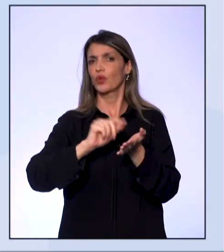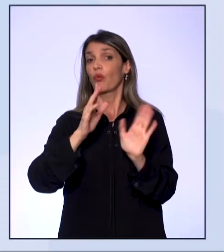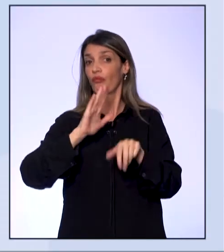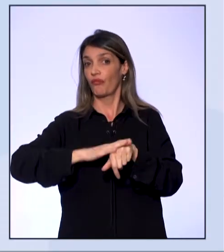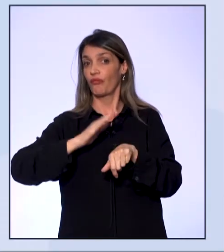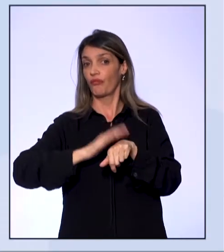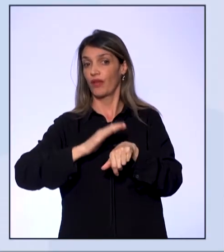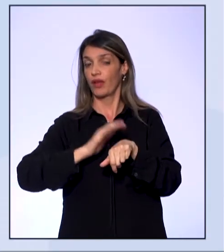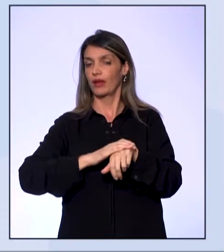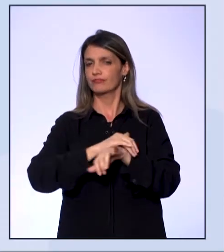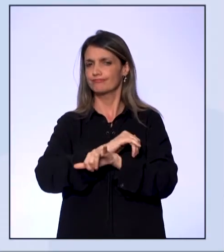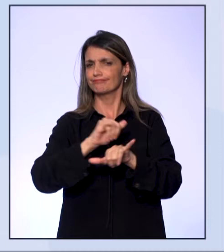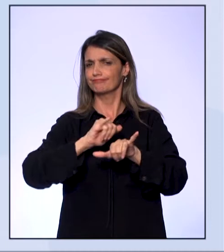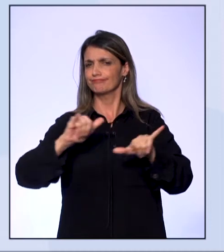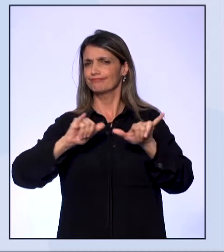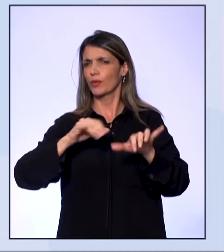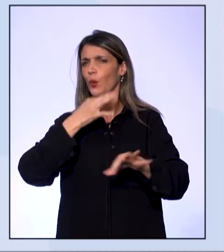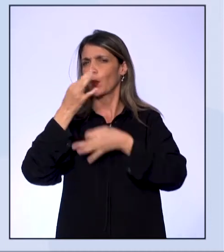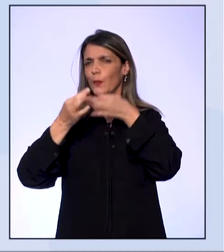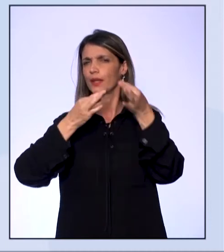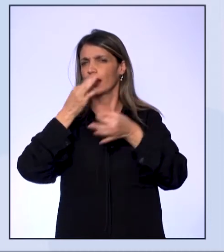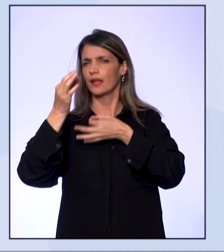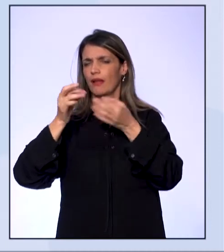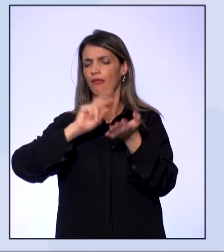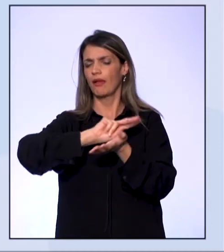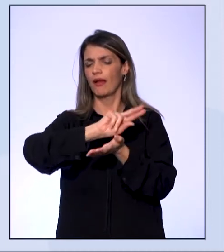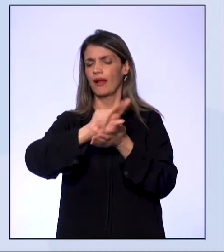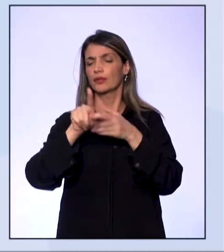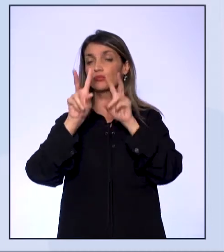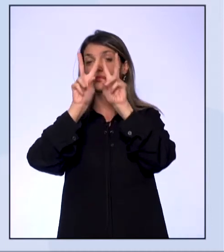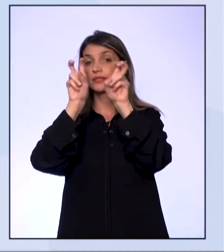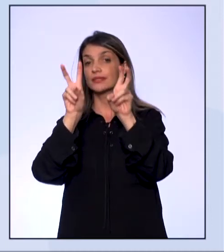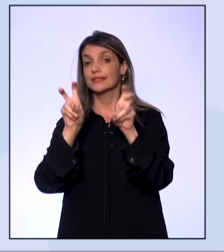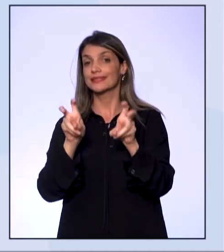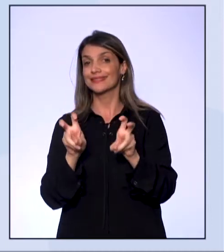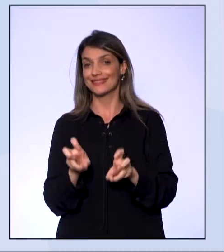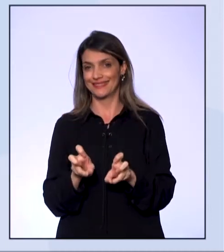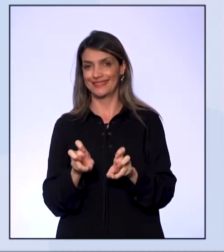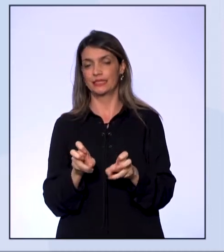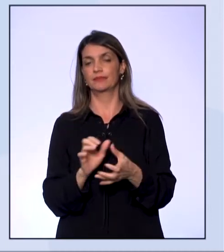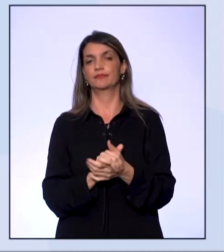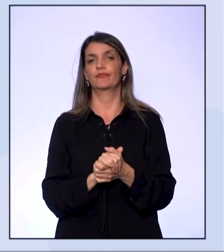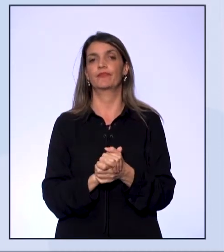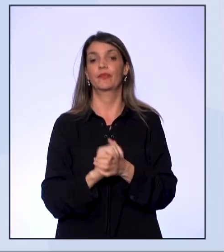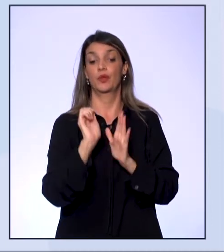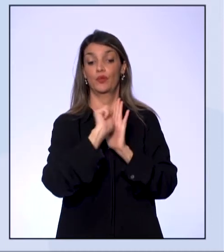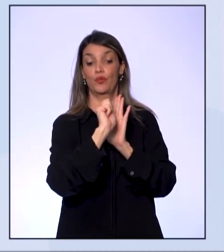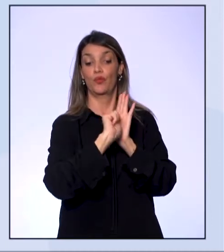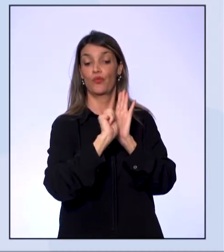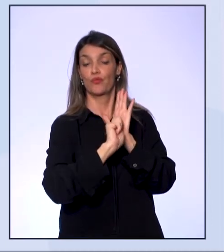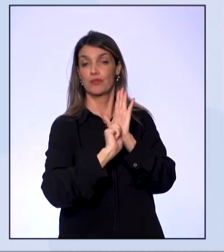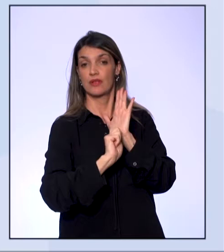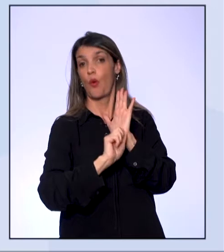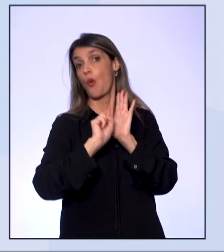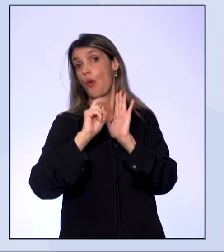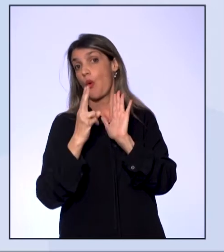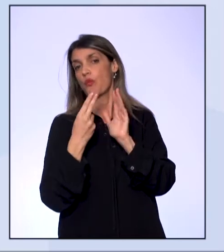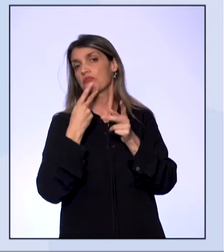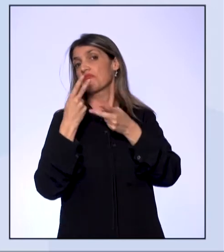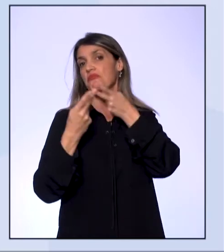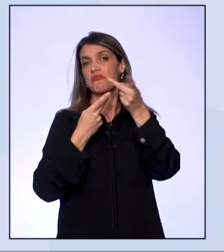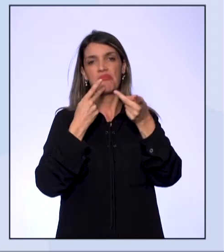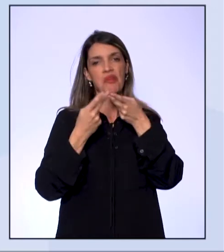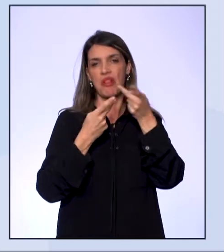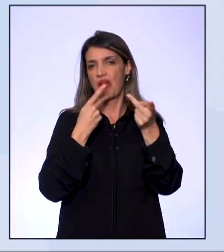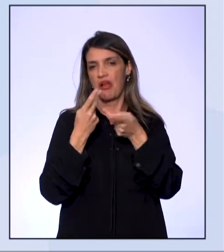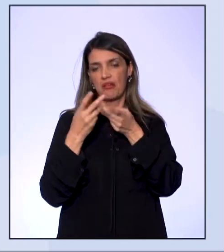que emitem opinião sobre vários temas, seja em textos escritos ou falados, se há uma opinião,